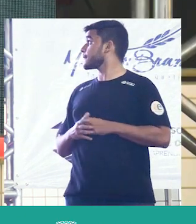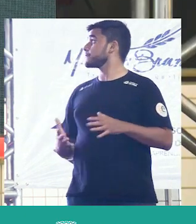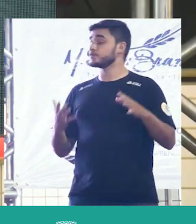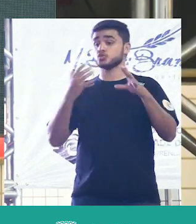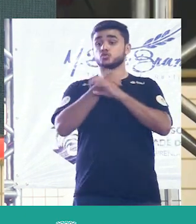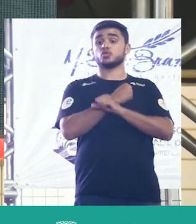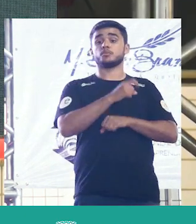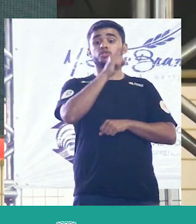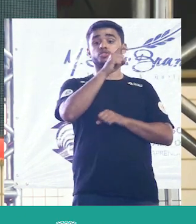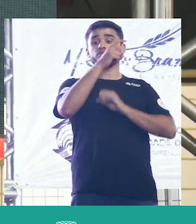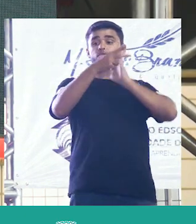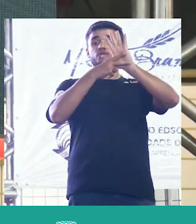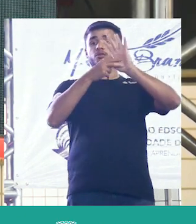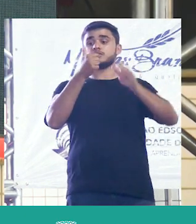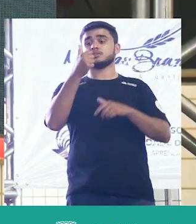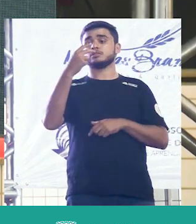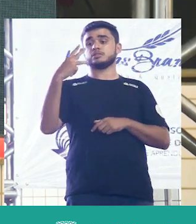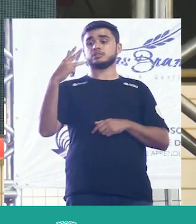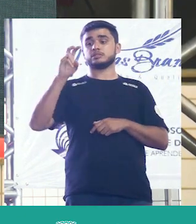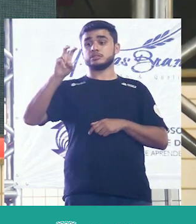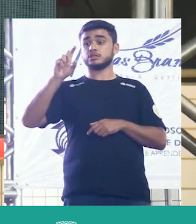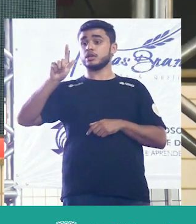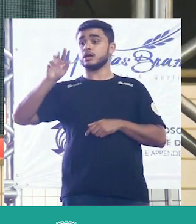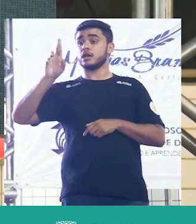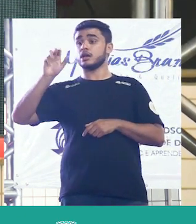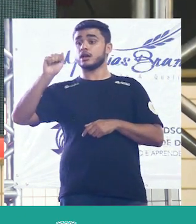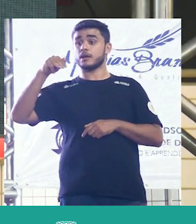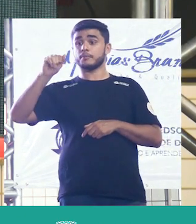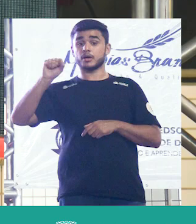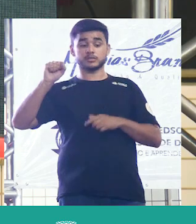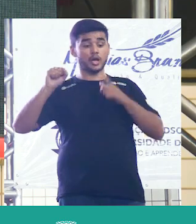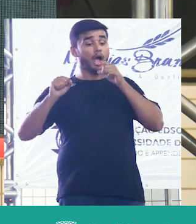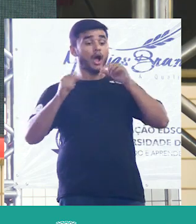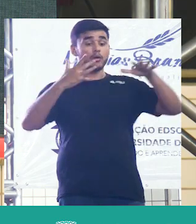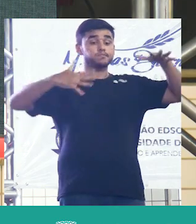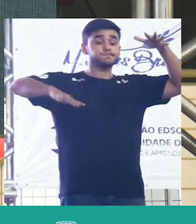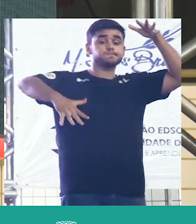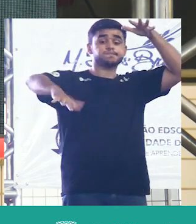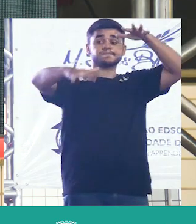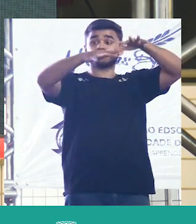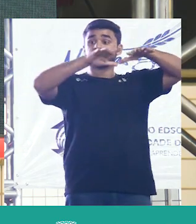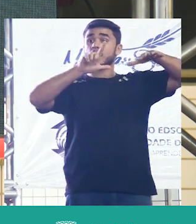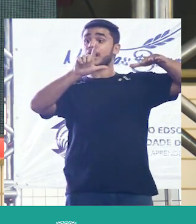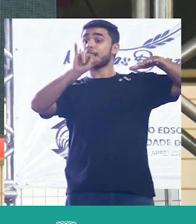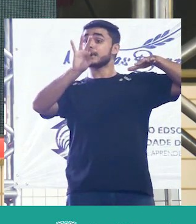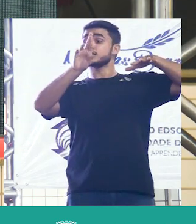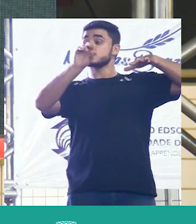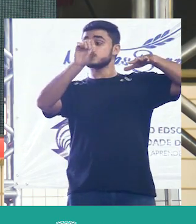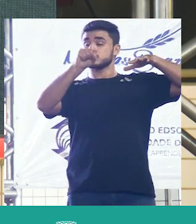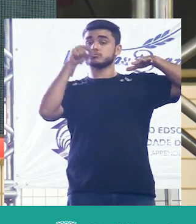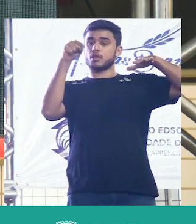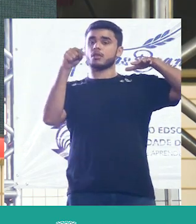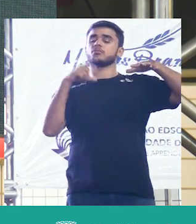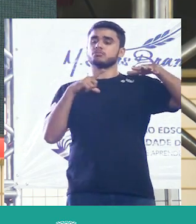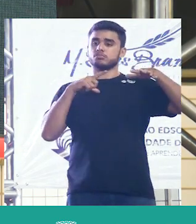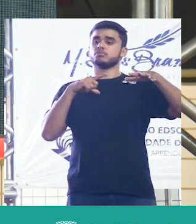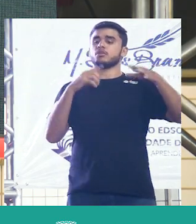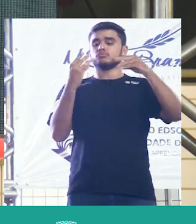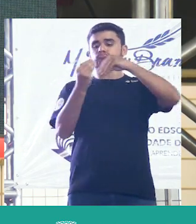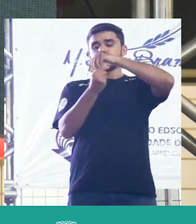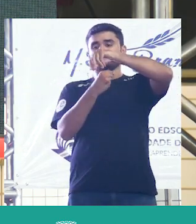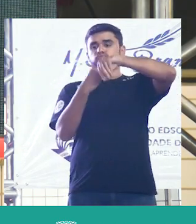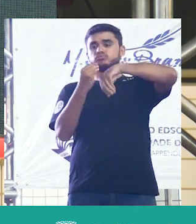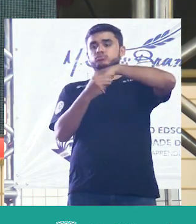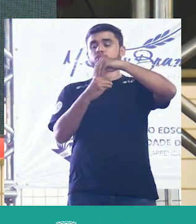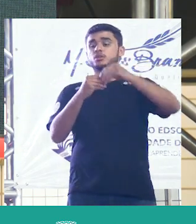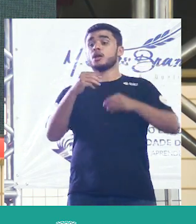135 gramas. Então, nos 3.000 litros de água que eu vou tratar, tem 135 gramas de partículas